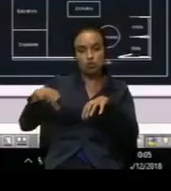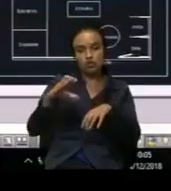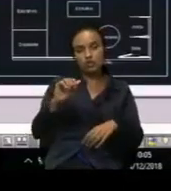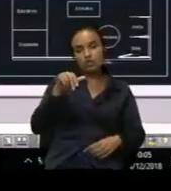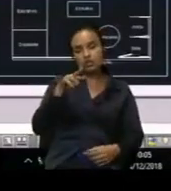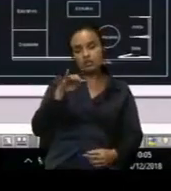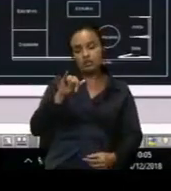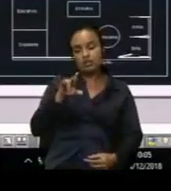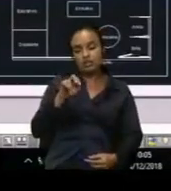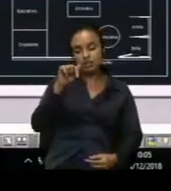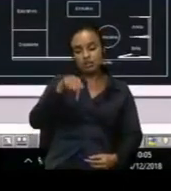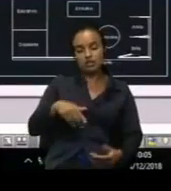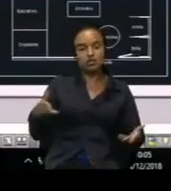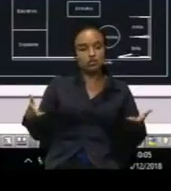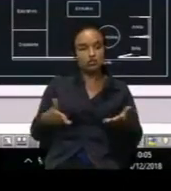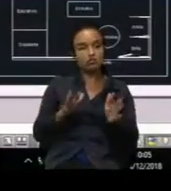termina